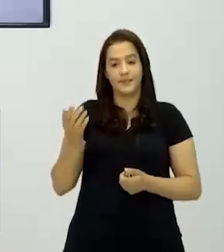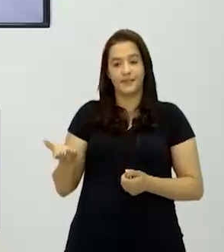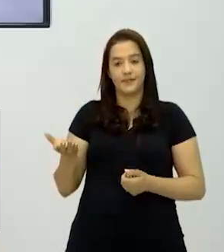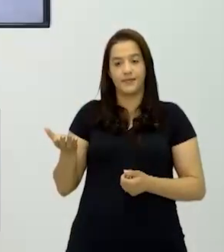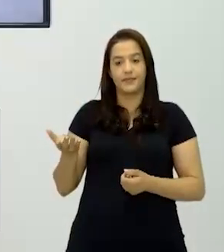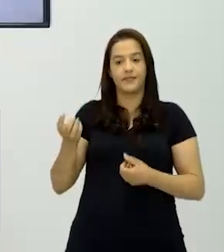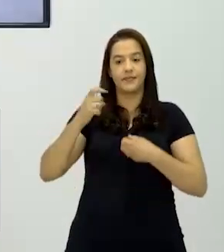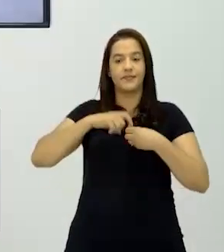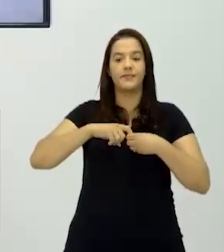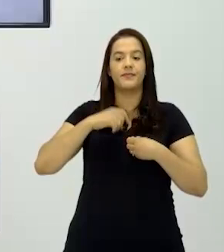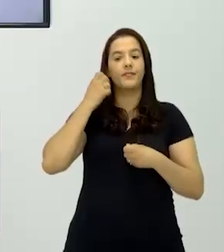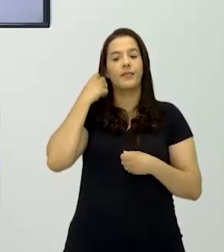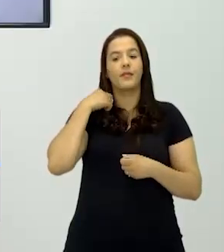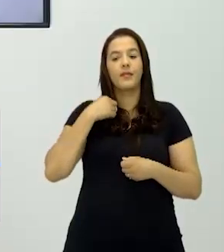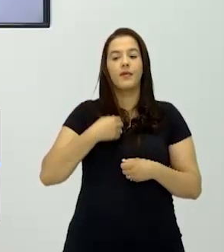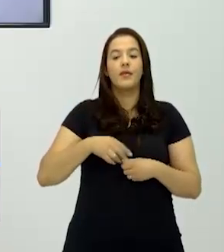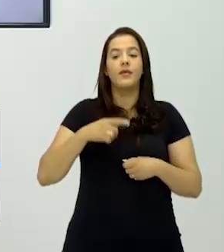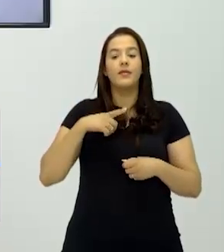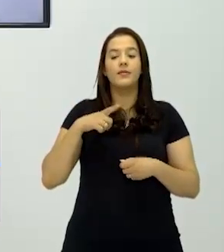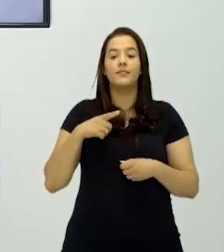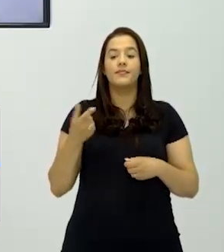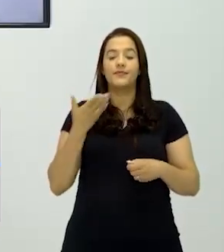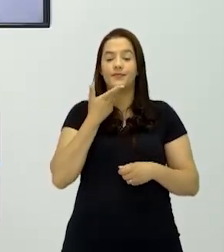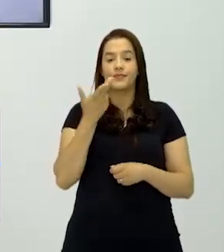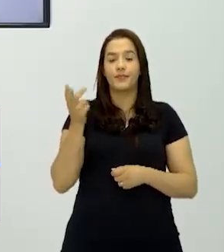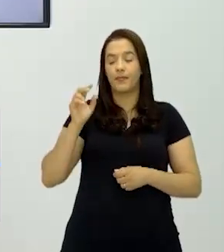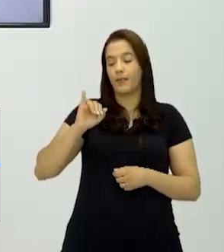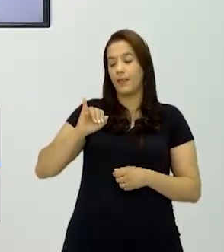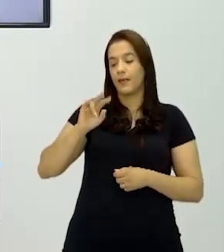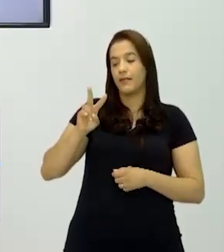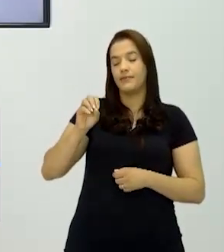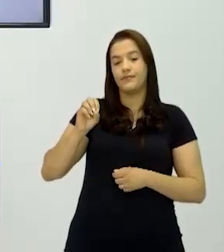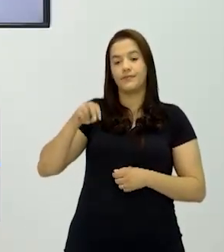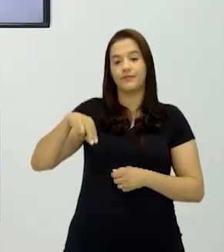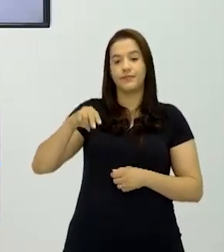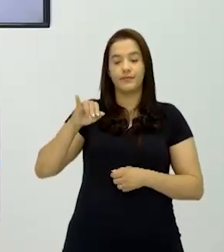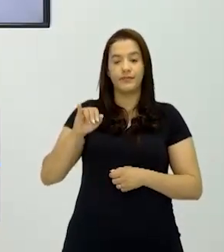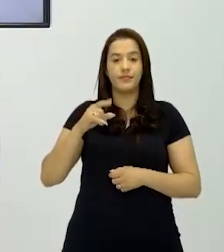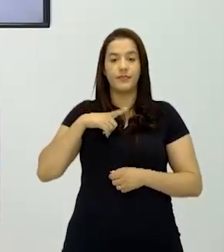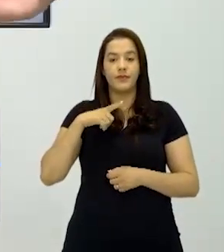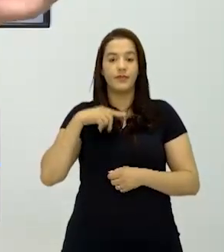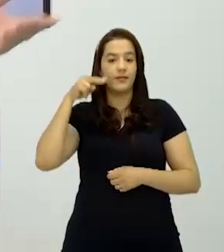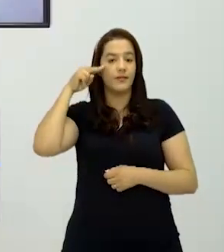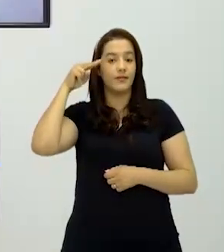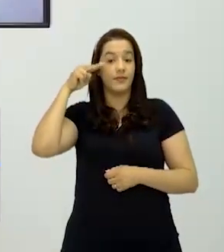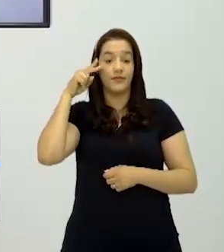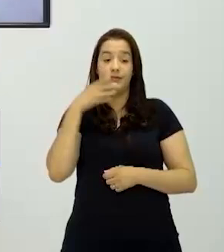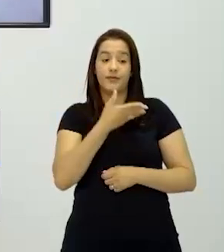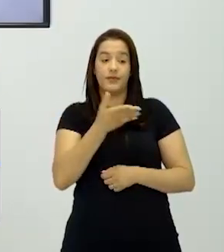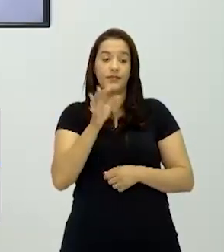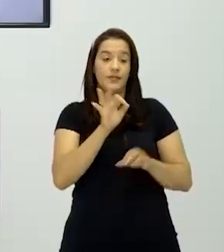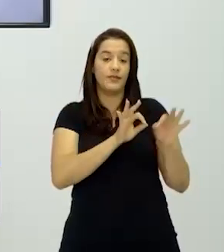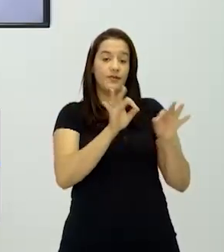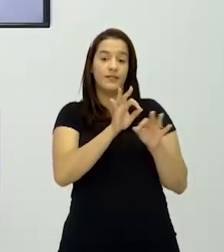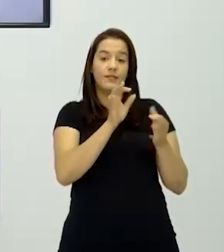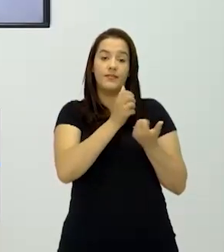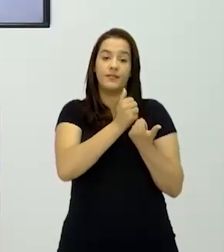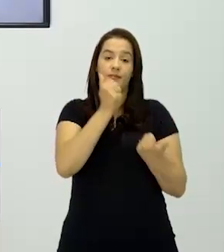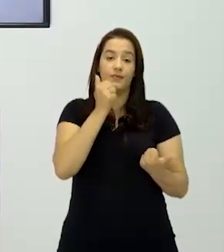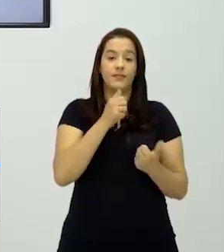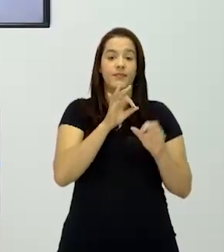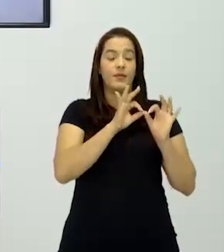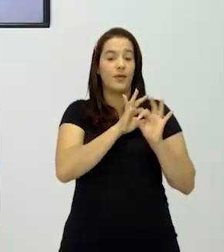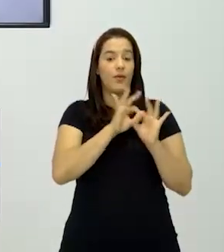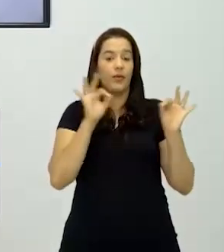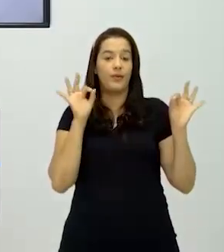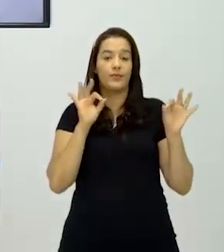Voltamos aí, ó. Eu quero aproveitar para falar do comentário aqui da Ivone, né? A Ivone disse assim: Vivi, você é uma ótima moderadora. Ivone, eu também acho,